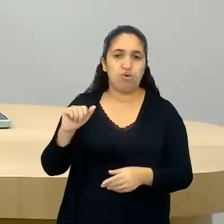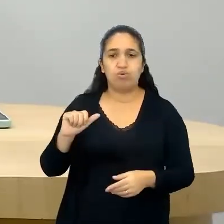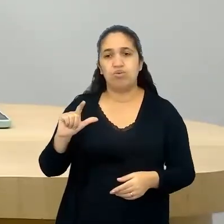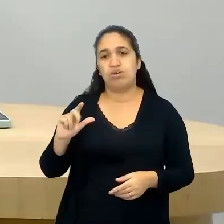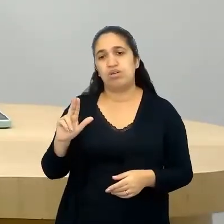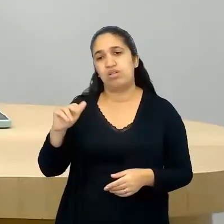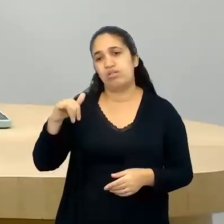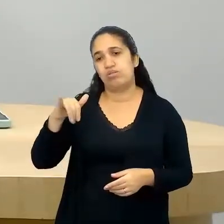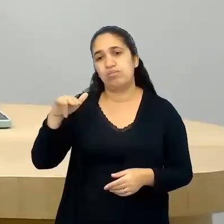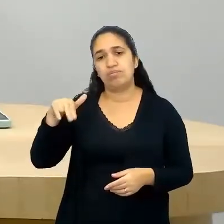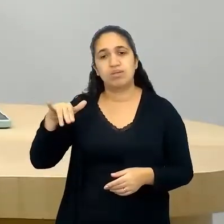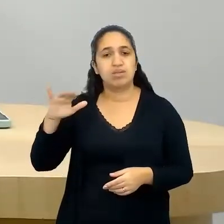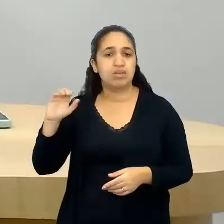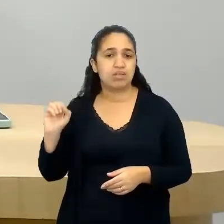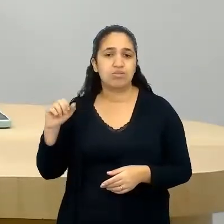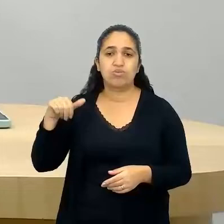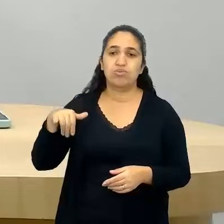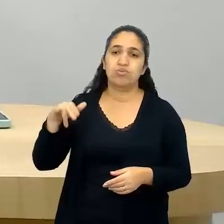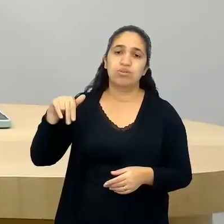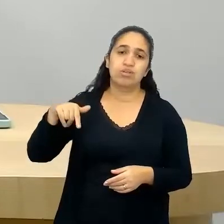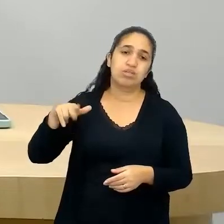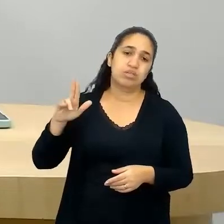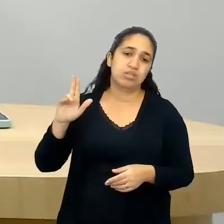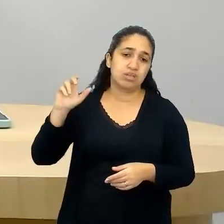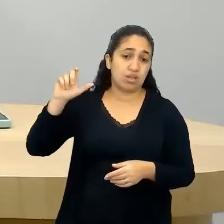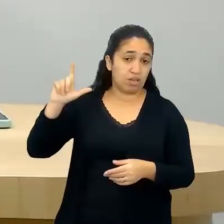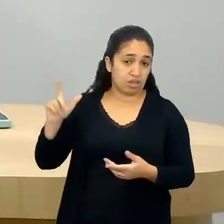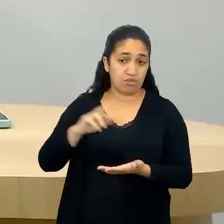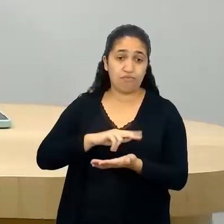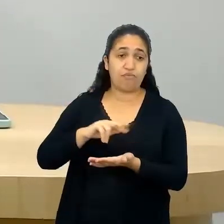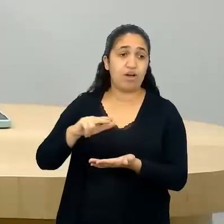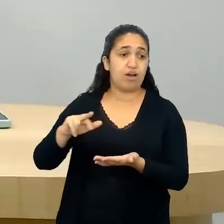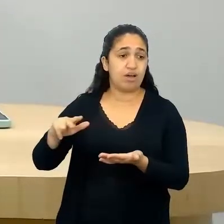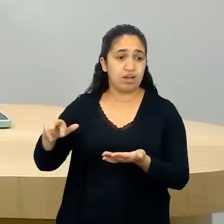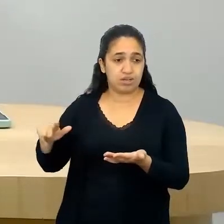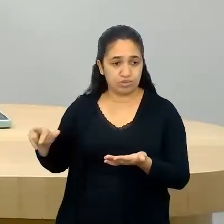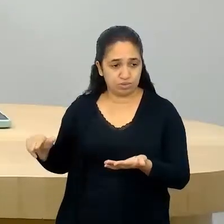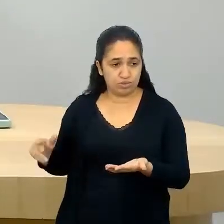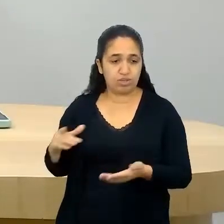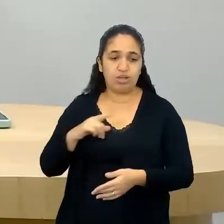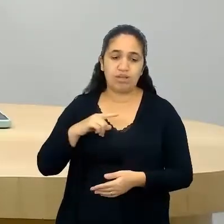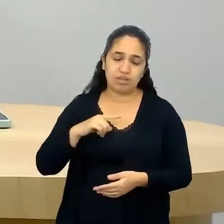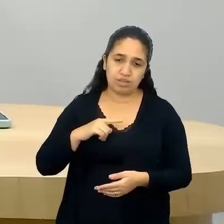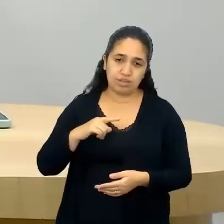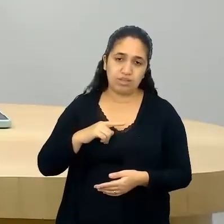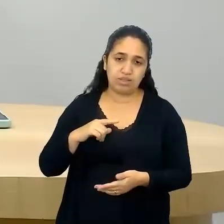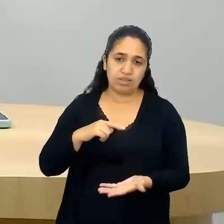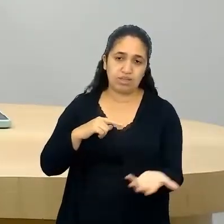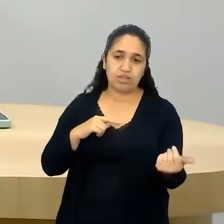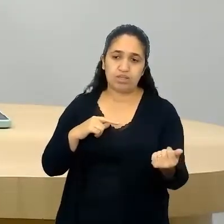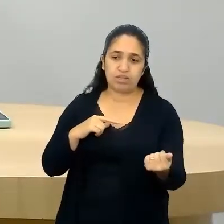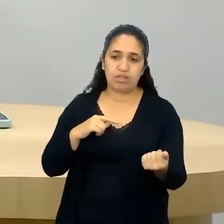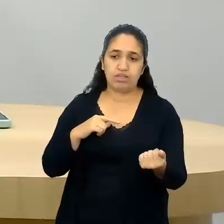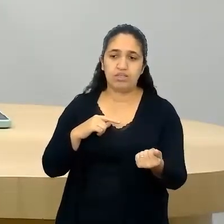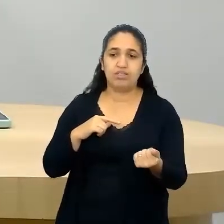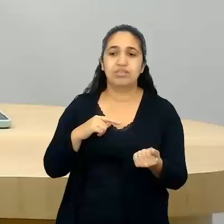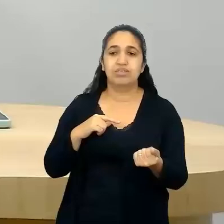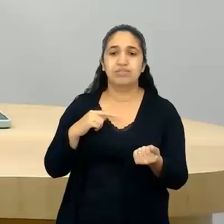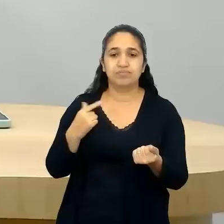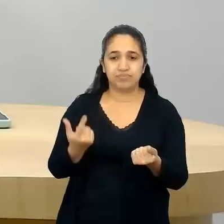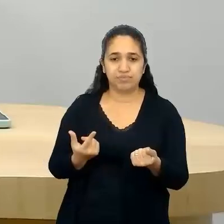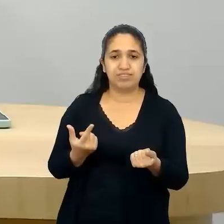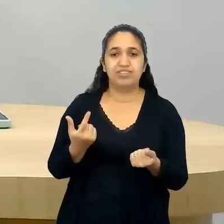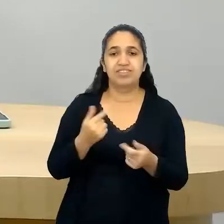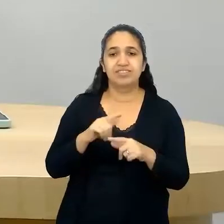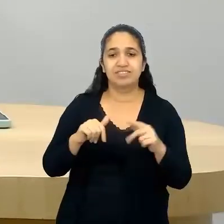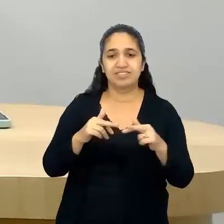alumínio, níquel, né? São vários tipos aí de recursos minerais que nós temos e, logicamente, dependendo desses